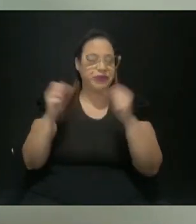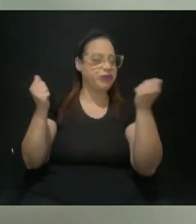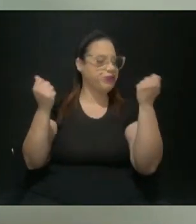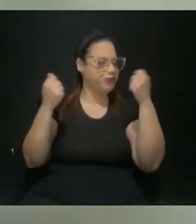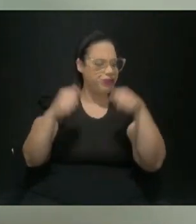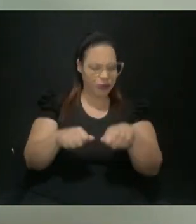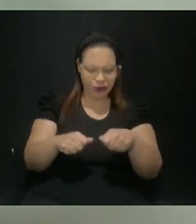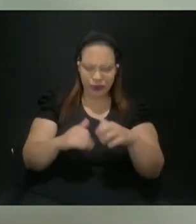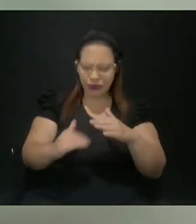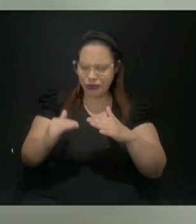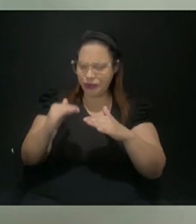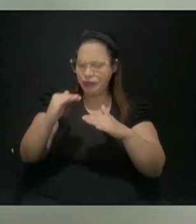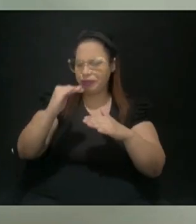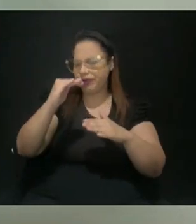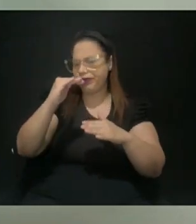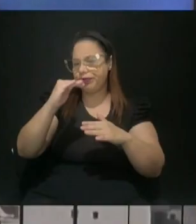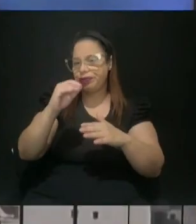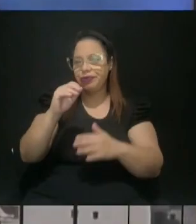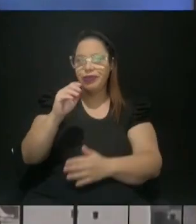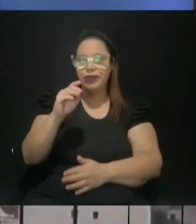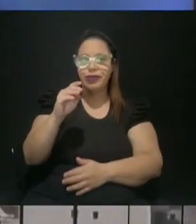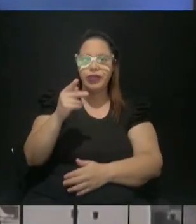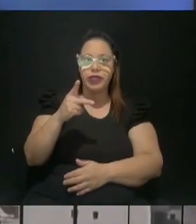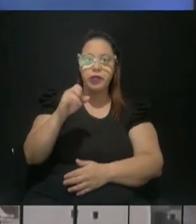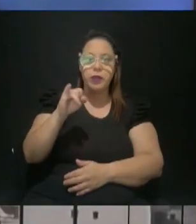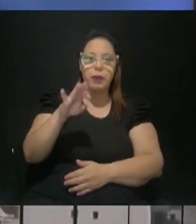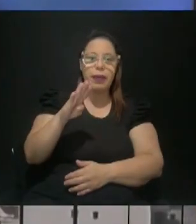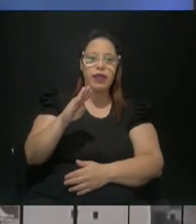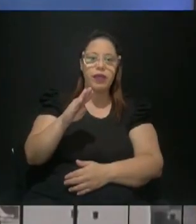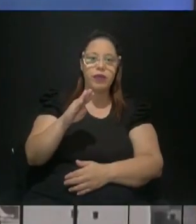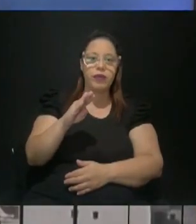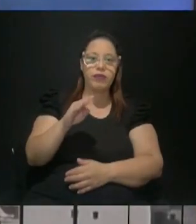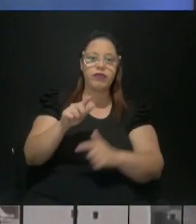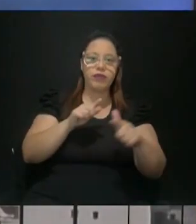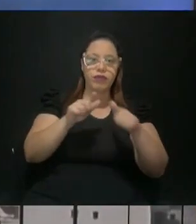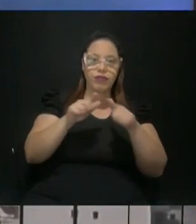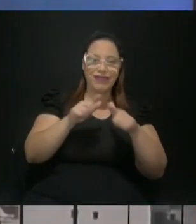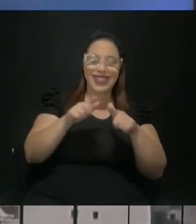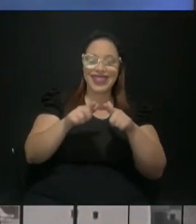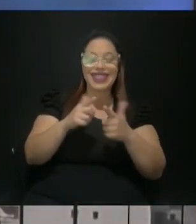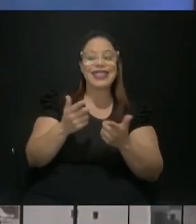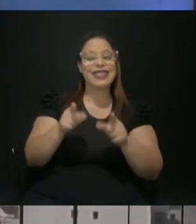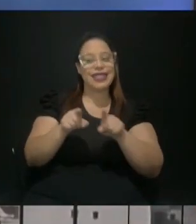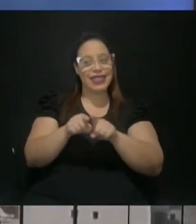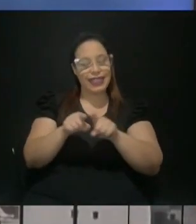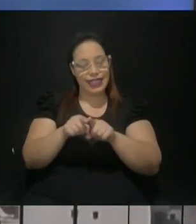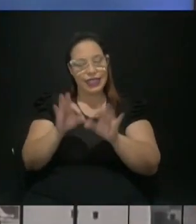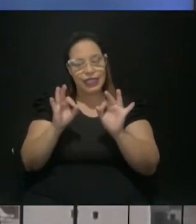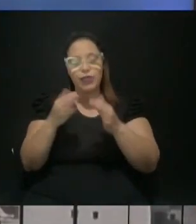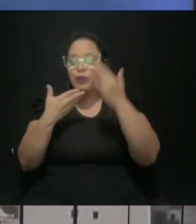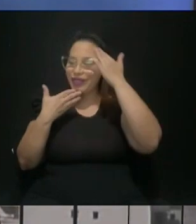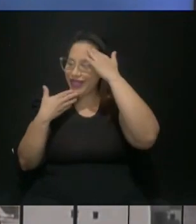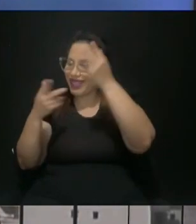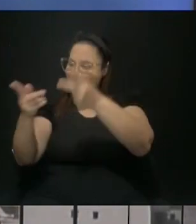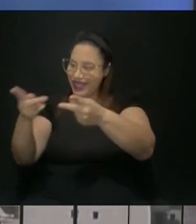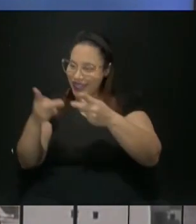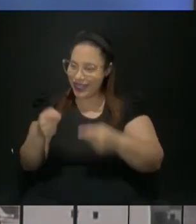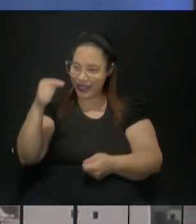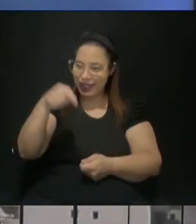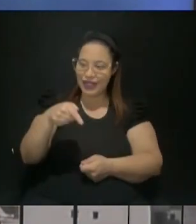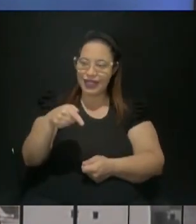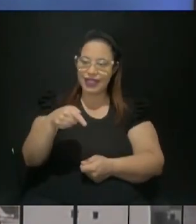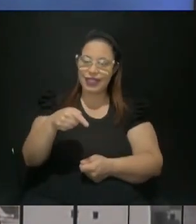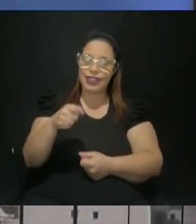muito o PIB, então. E o mercado de trabalho também, né? Muito obrigada pela sua participação com a gente aqui no